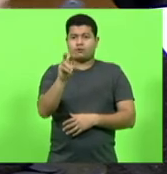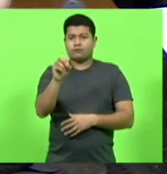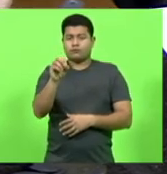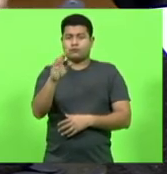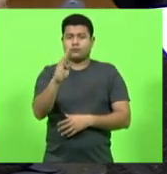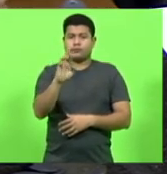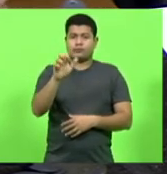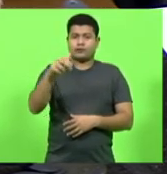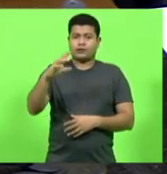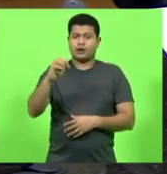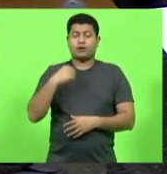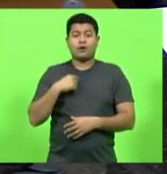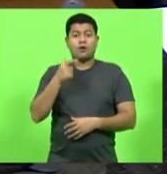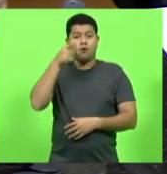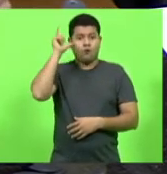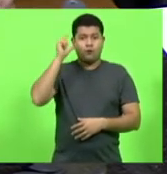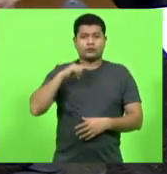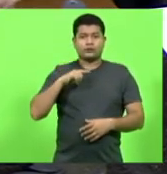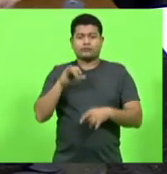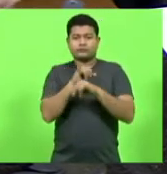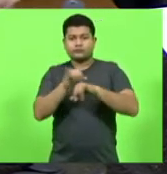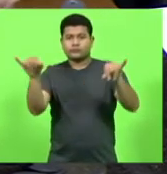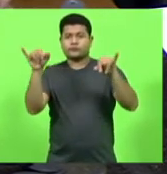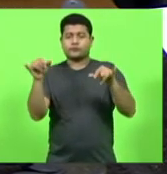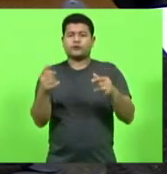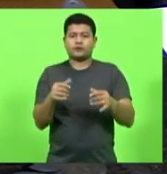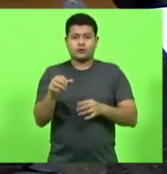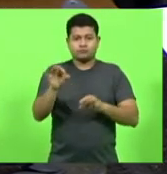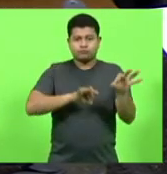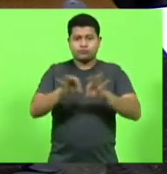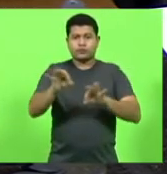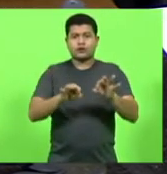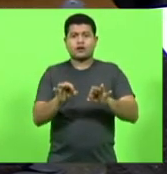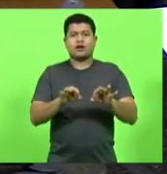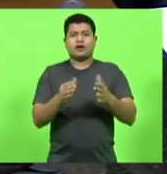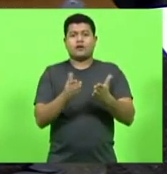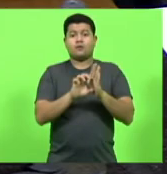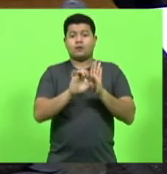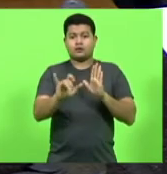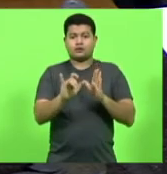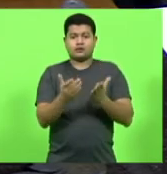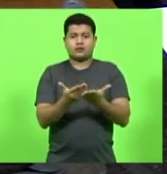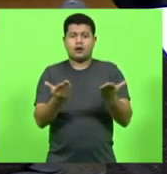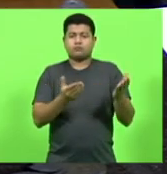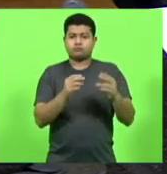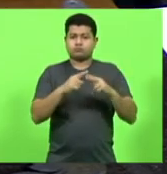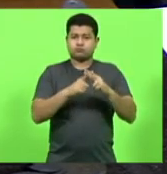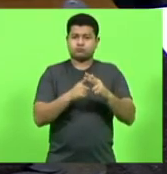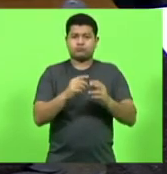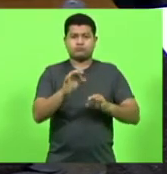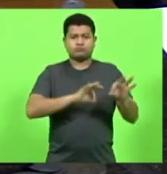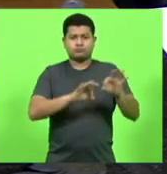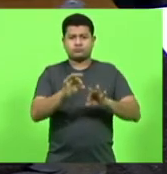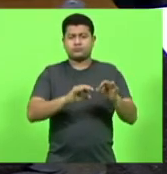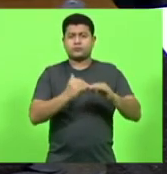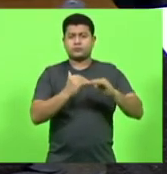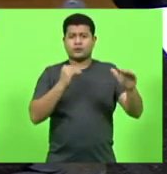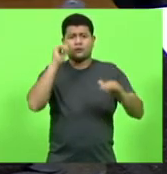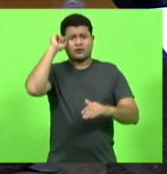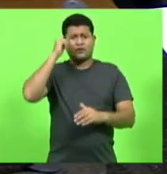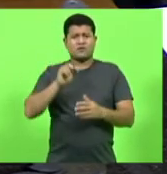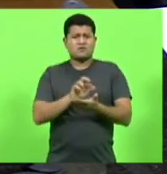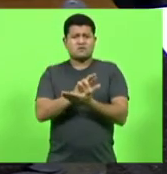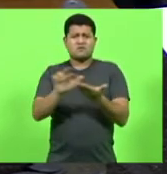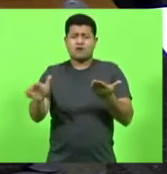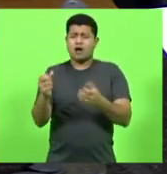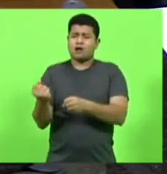o lançamento do edital para a pavimentação dessa obra. Mas, enfim, temos tantas outras obras no nosso estado,